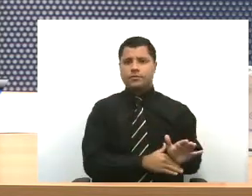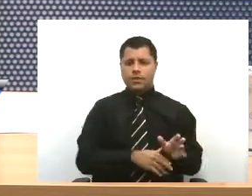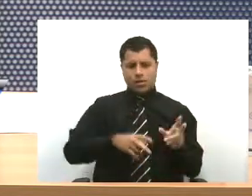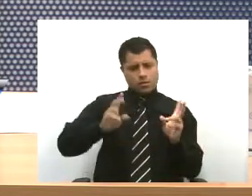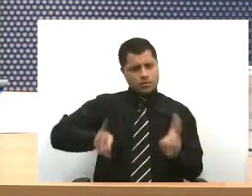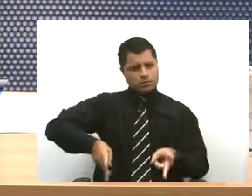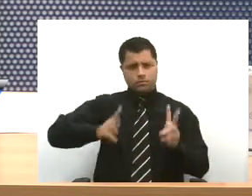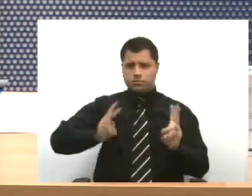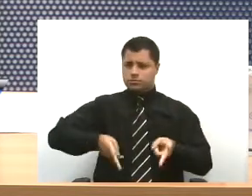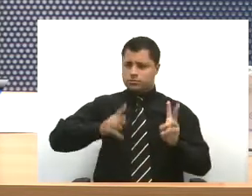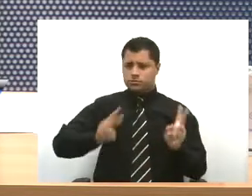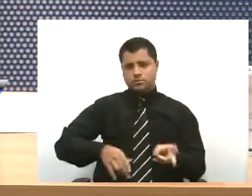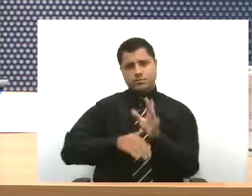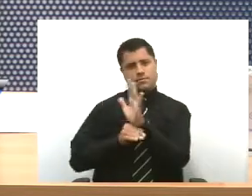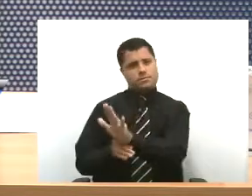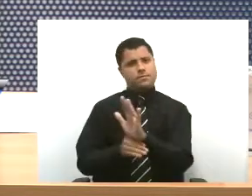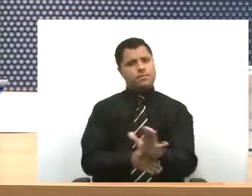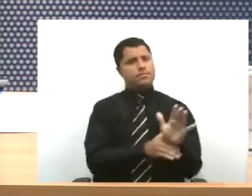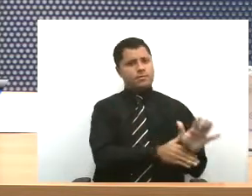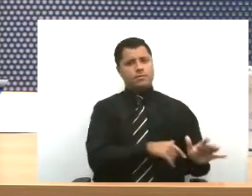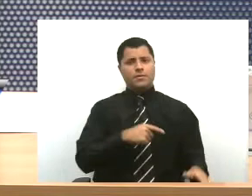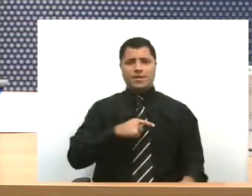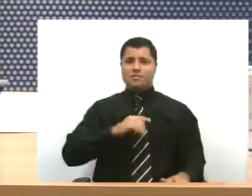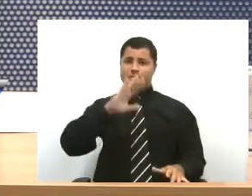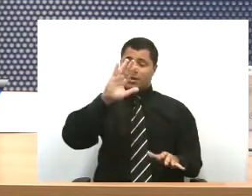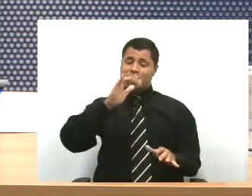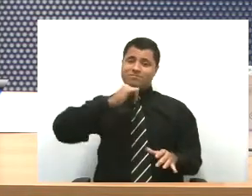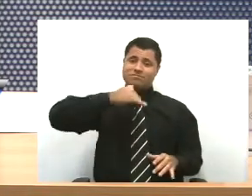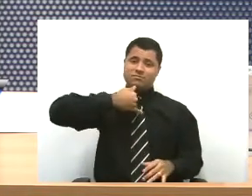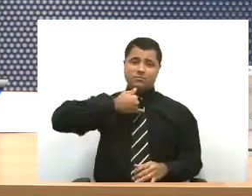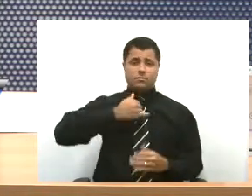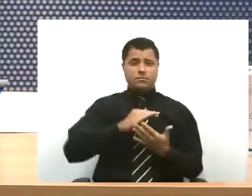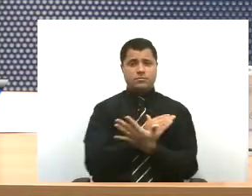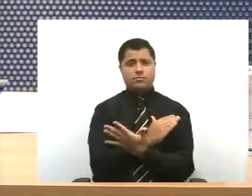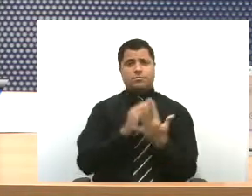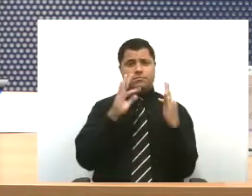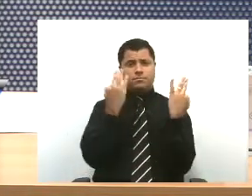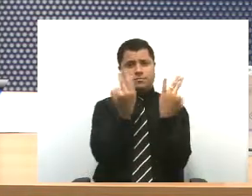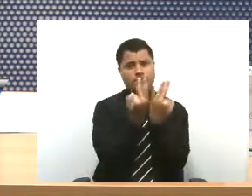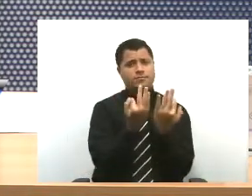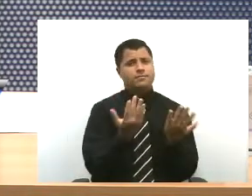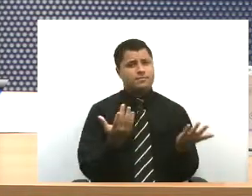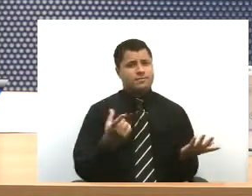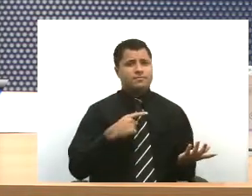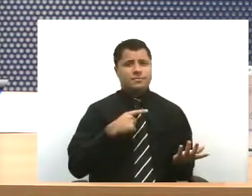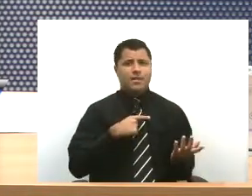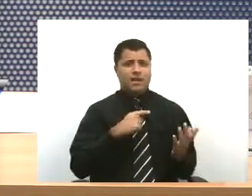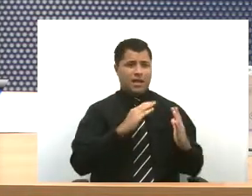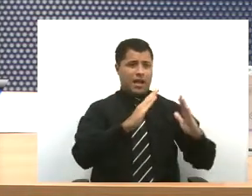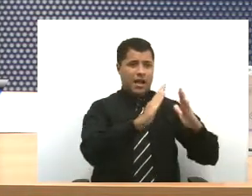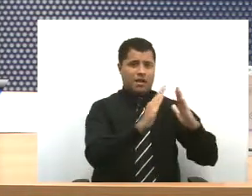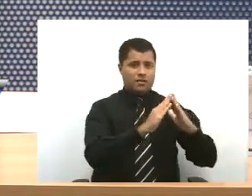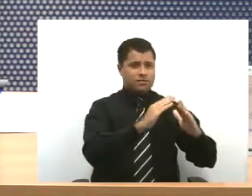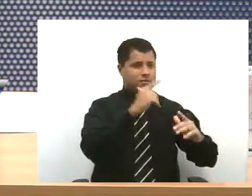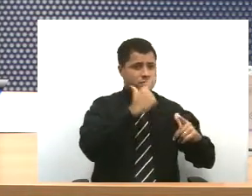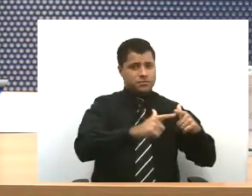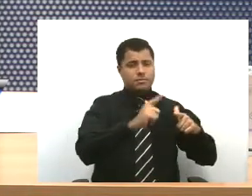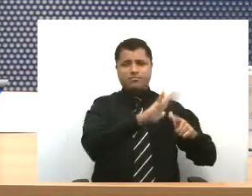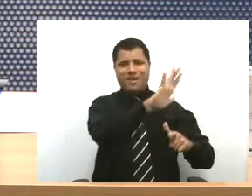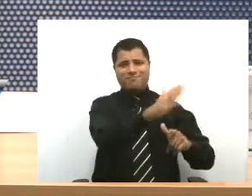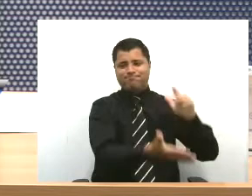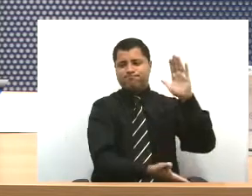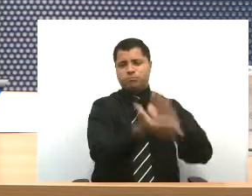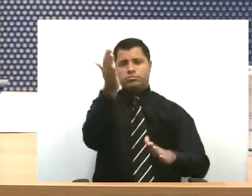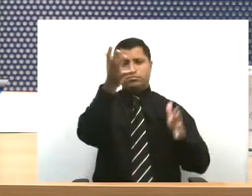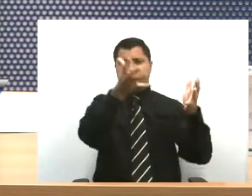sistemática, mas infelizmente ainda temos famílias que a gente até entende, mas não querem sair das suas casas. Foram criados lá, tem